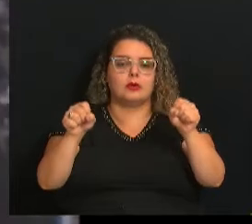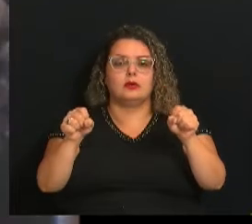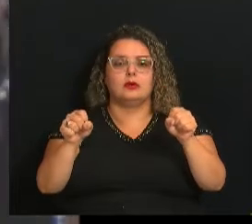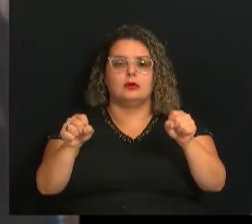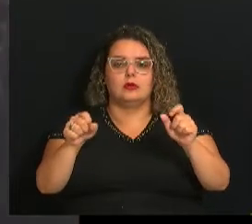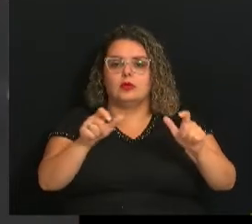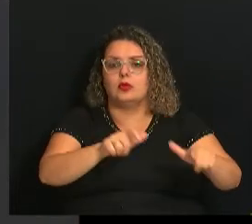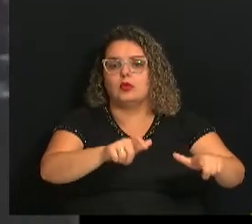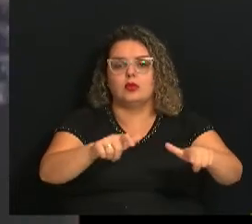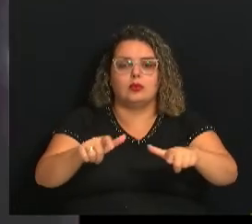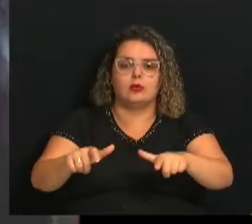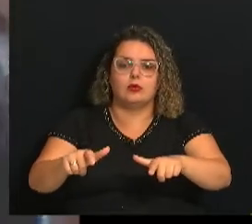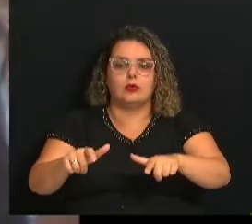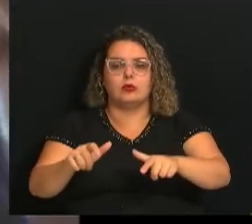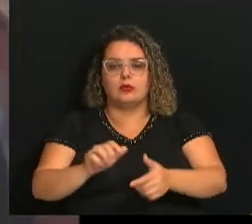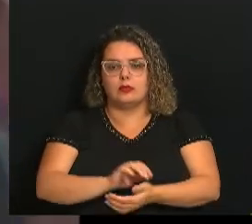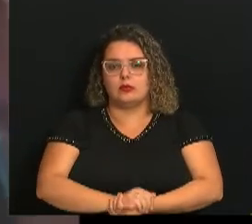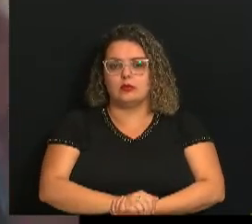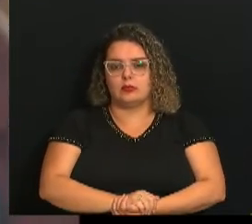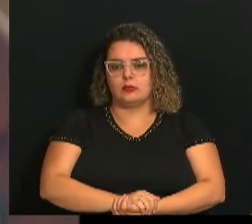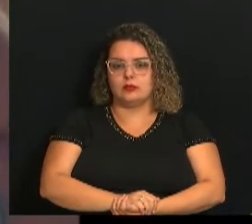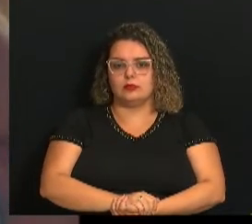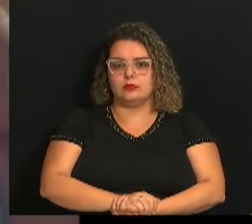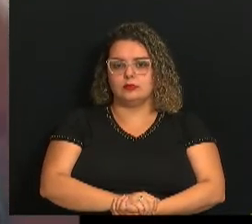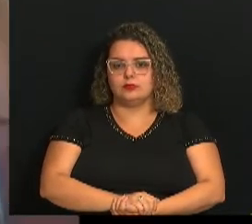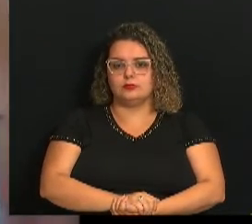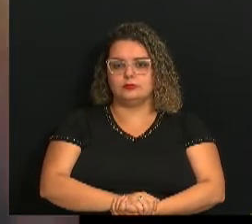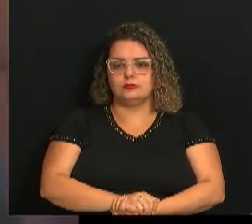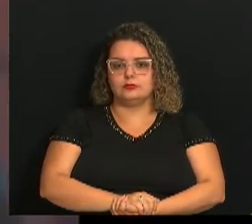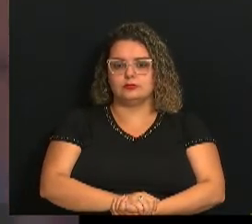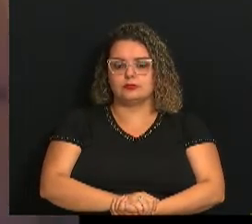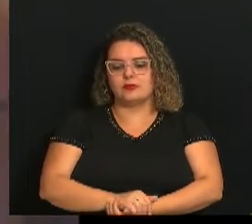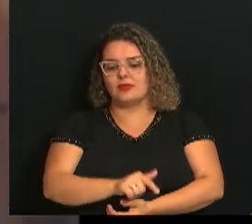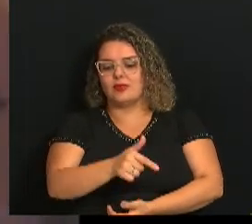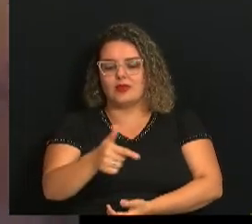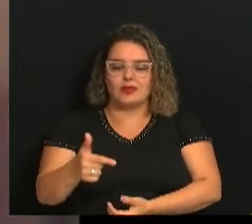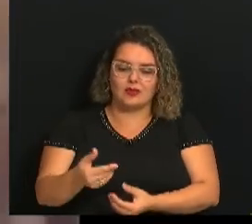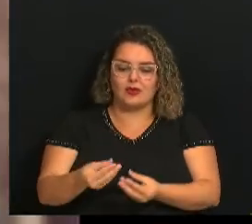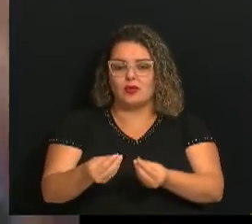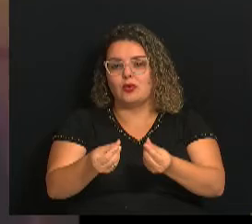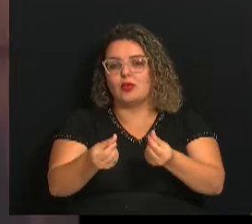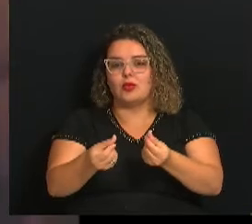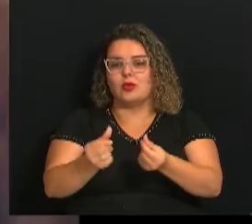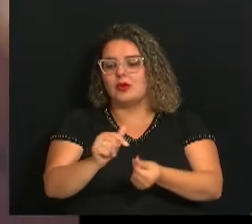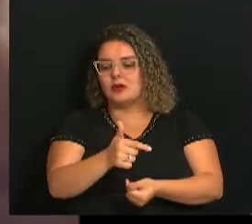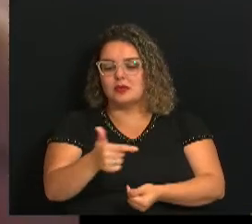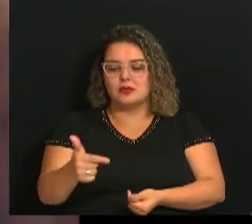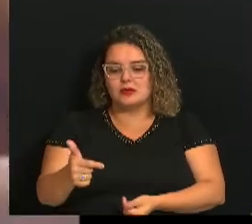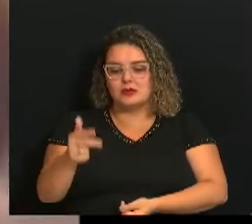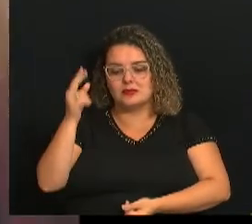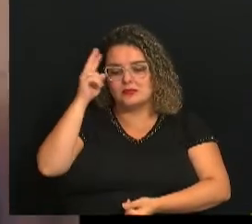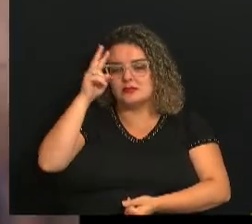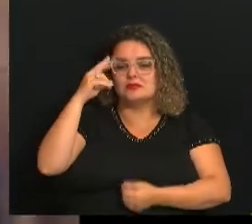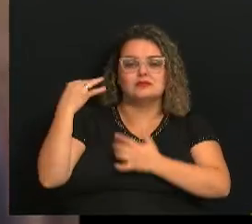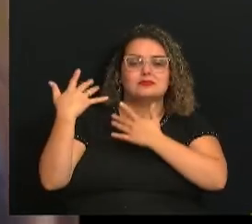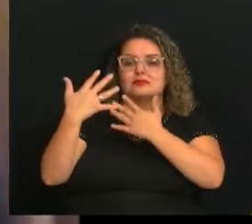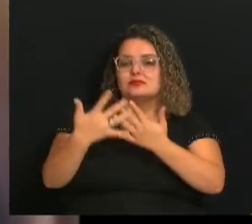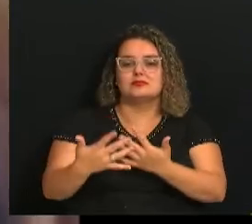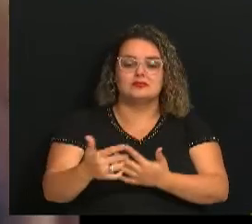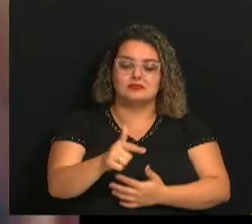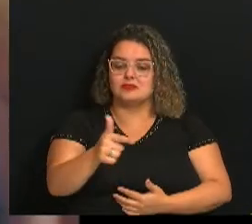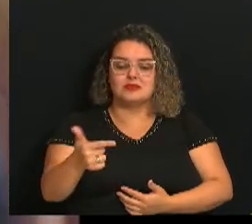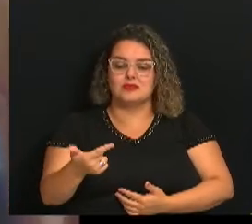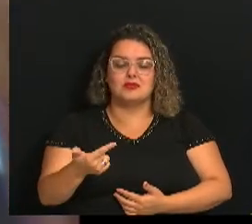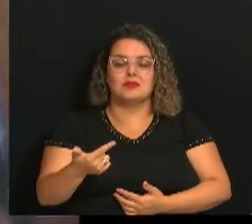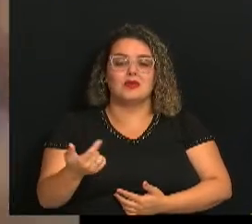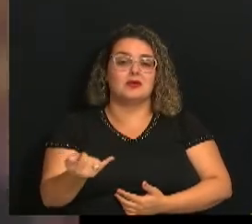desmoralizar patrimônio como sem qualidade, sem critério histórico, sem importância para a